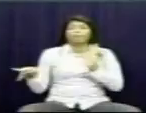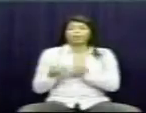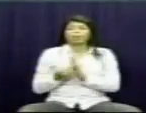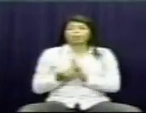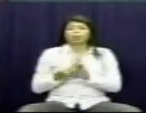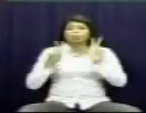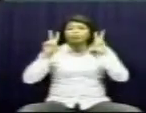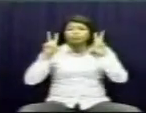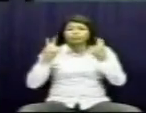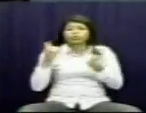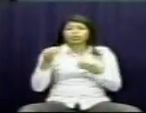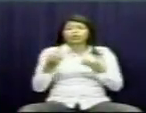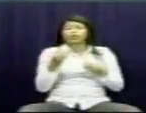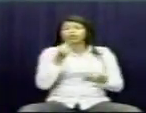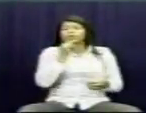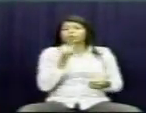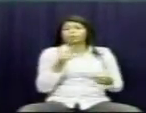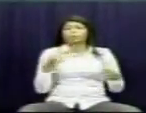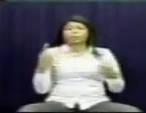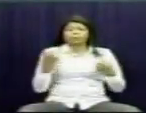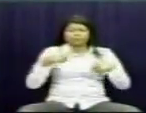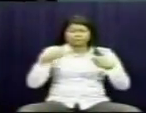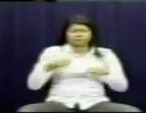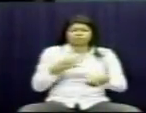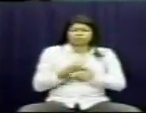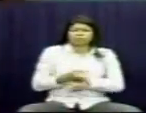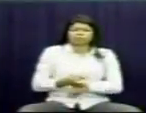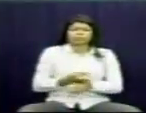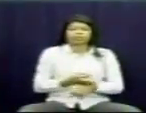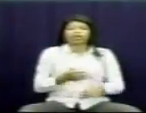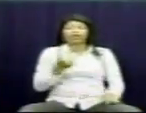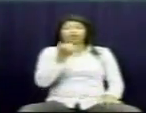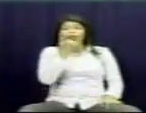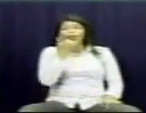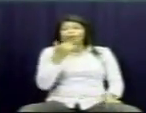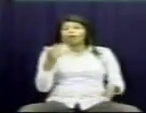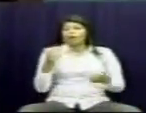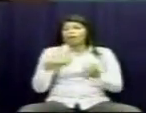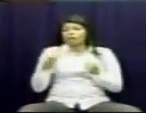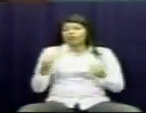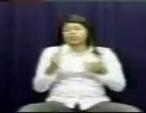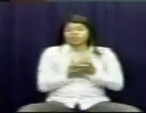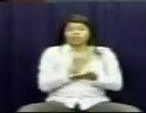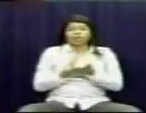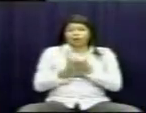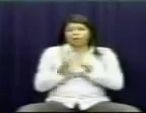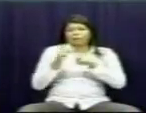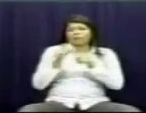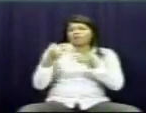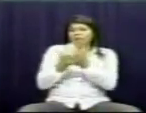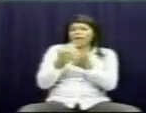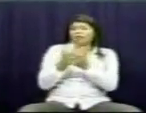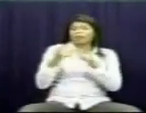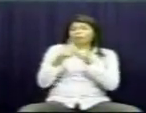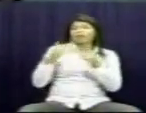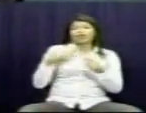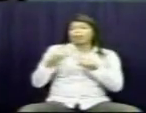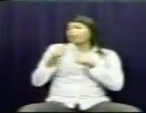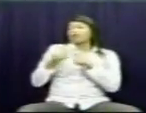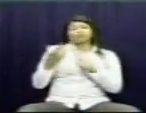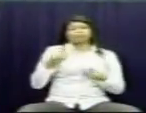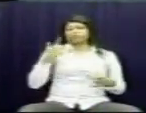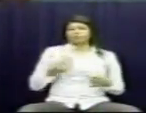eu citaria, desculpem, eu não sou médico, se eu estiver errado, ainda vai ter quem me corrija, mas em 5 especialidades, em clínica